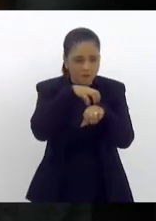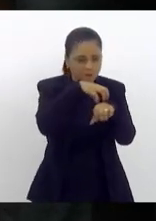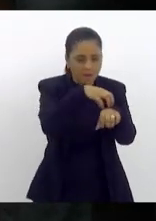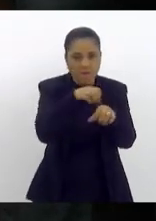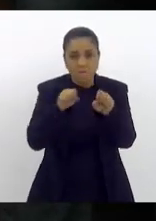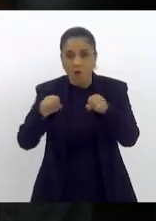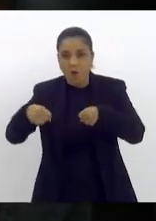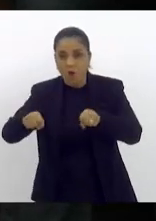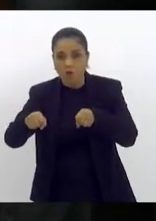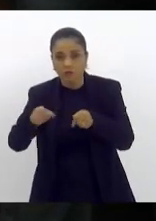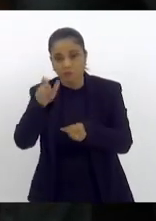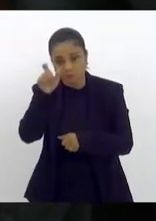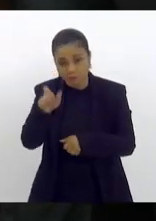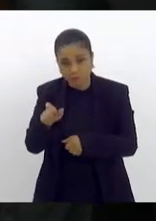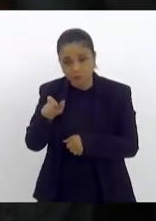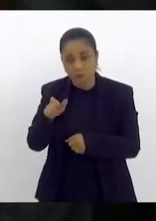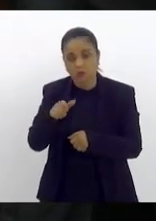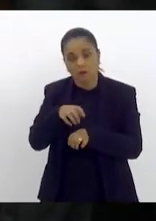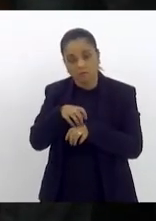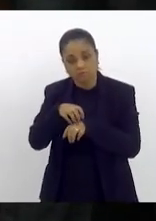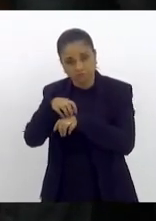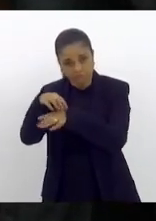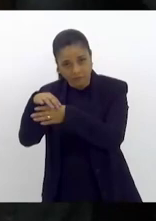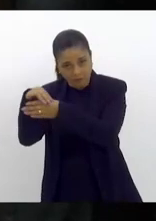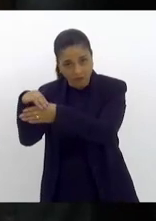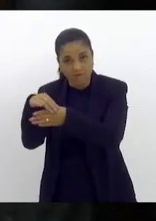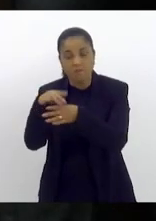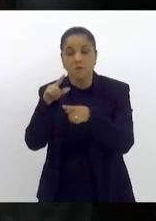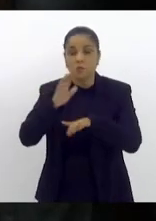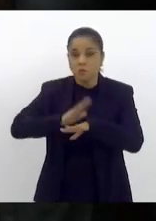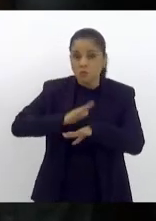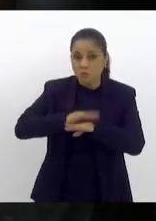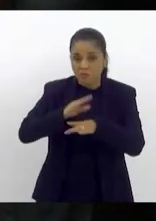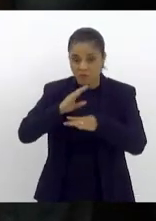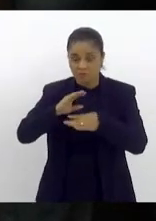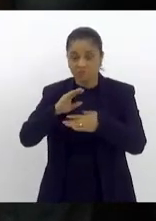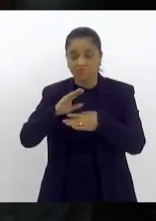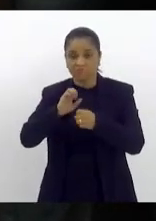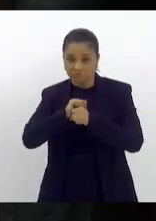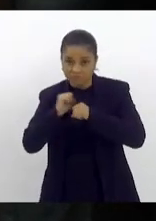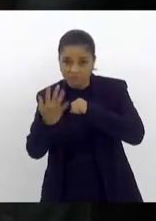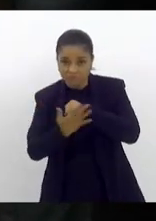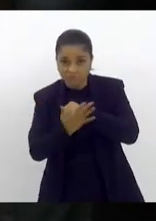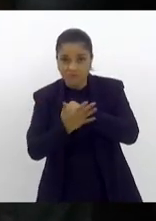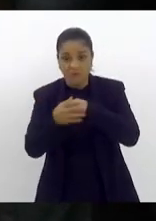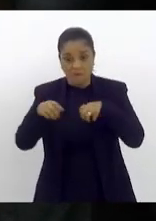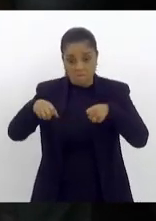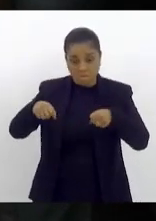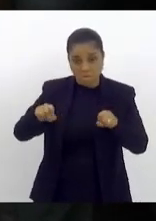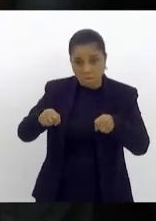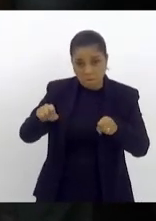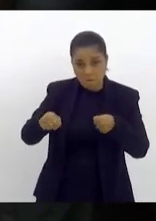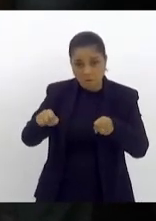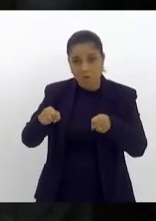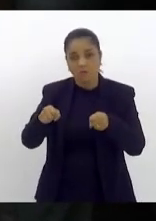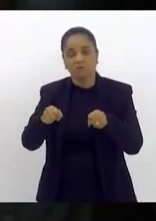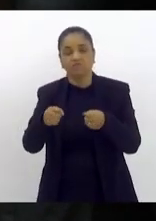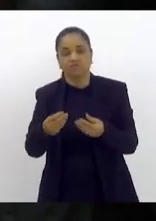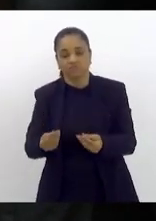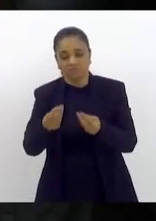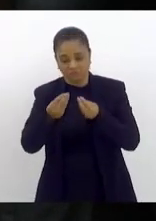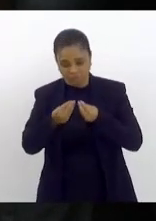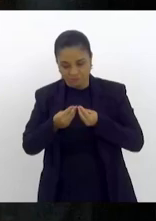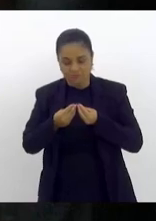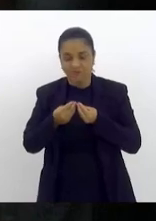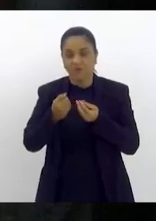outro, mas também que no momento pandêmico, quando nós ficamos em casa, foram essas pessoas que trouxeram remédio para nossa casa,